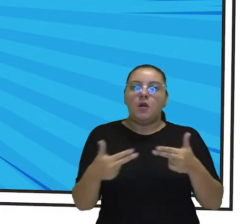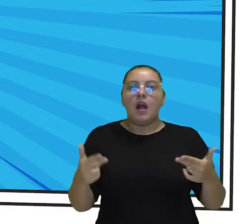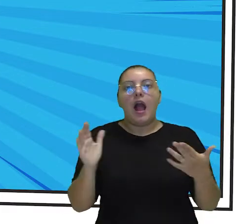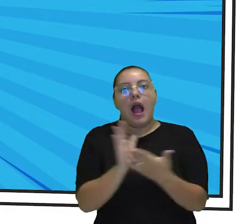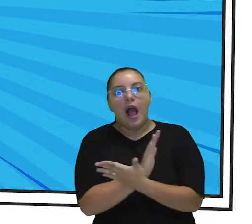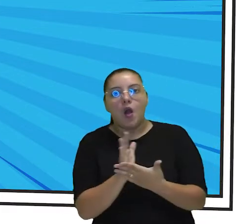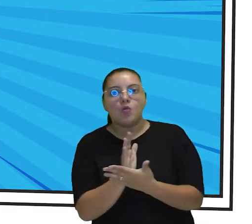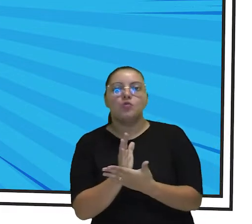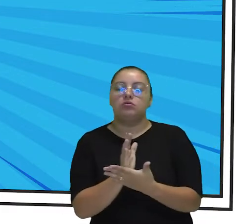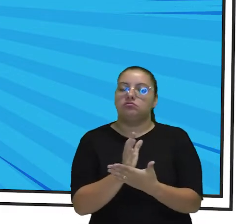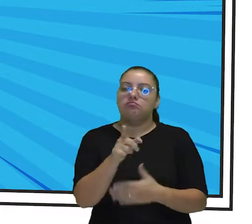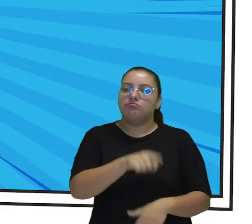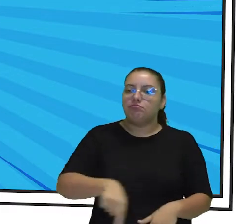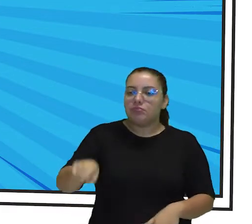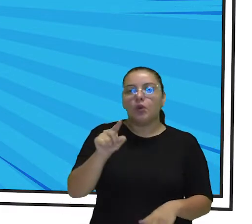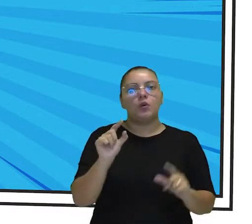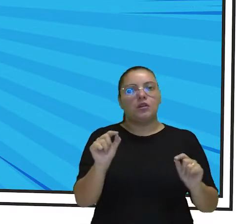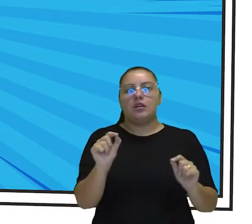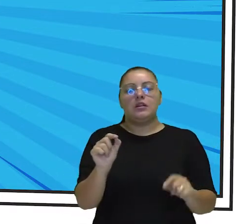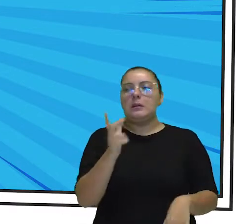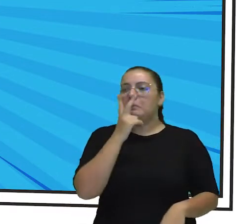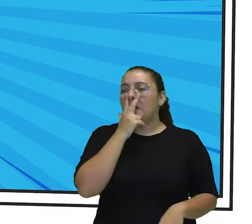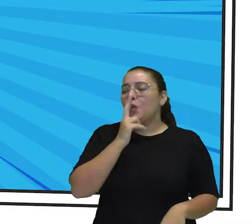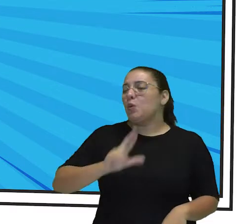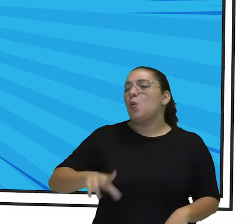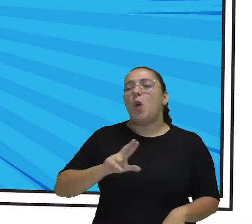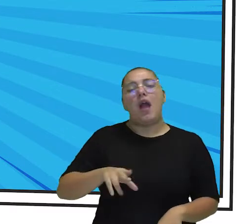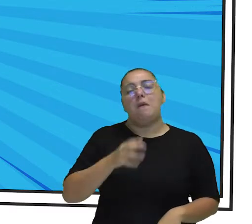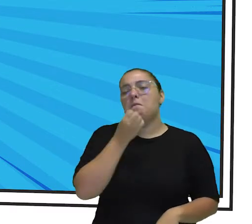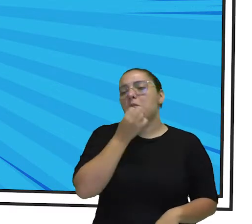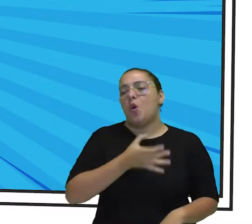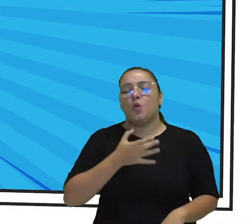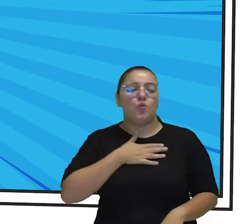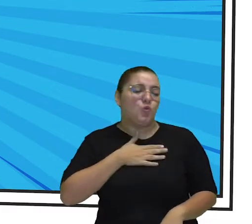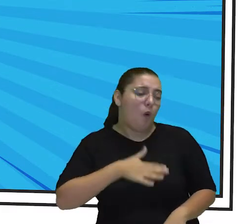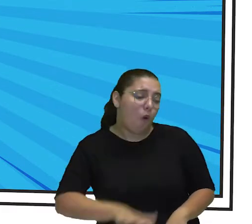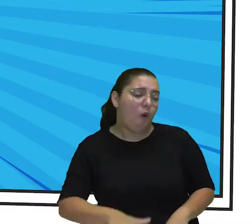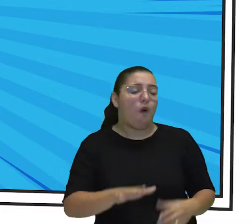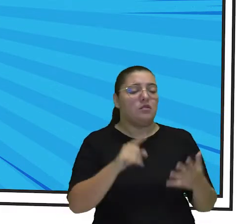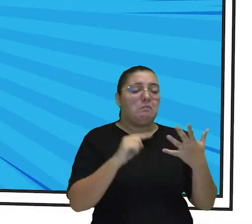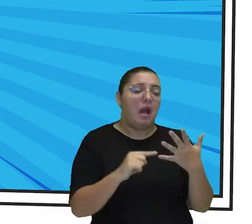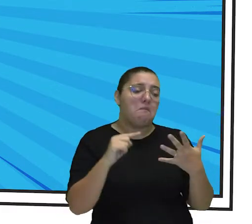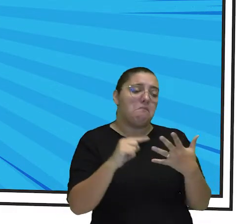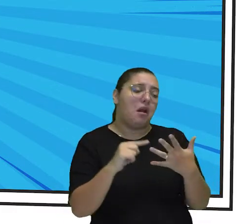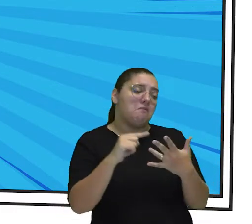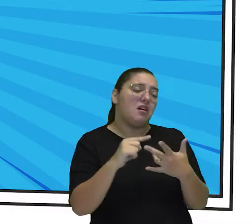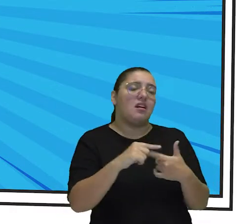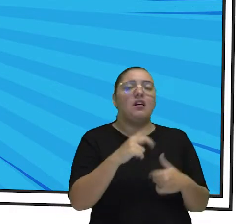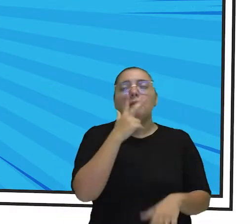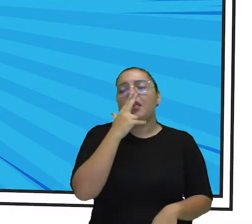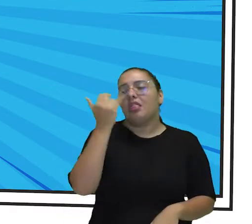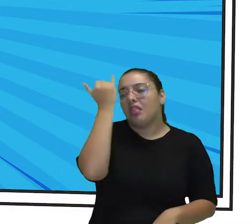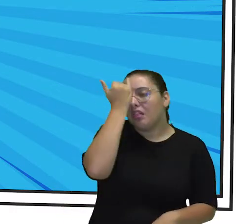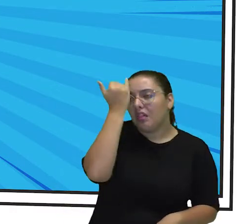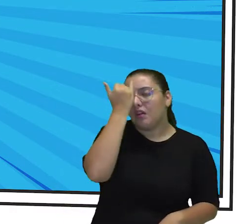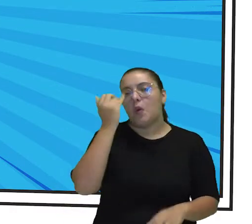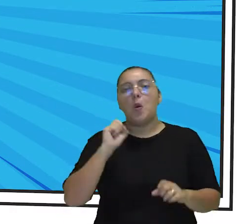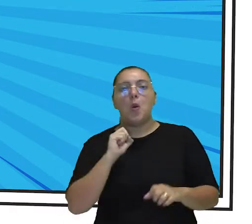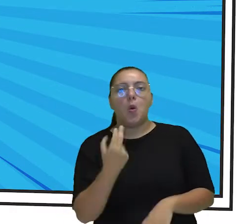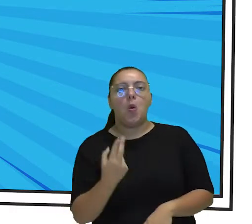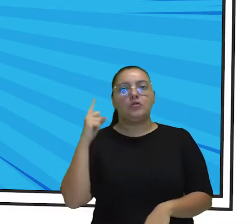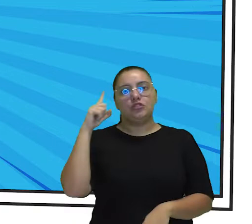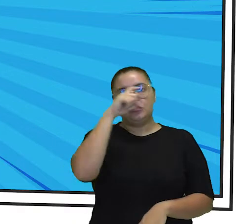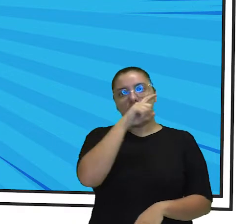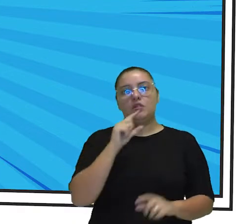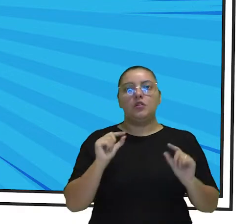alguns meninos acabam dizendo que não é legal? Eu não gosto de fazer isso, eu não gosto, acho trabalhoso, acho difícil, que